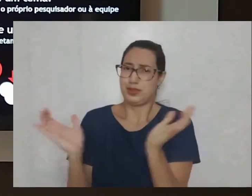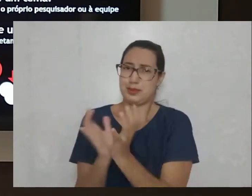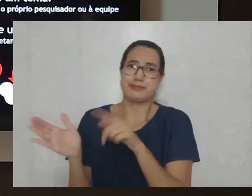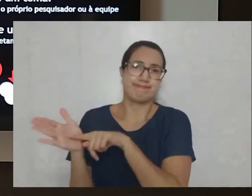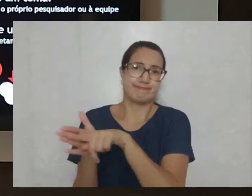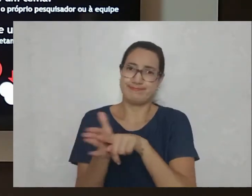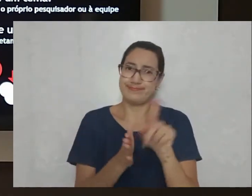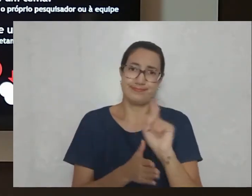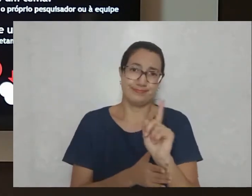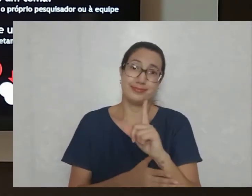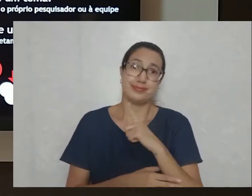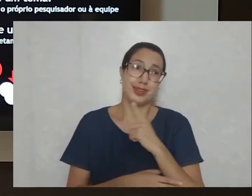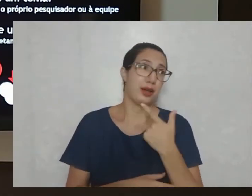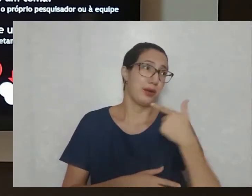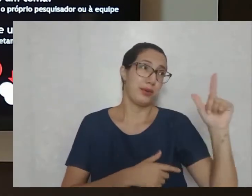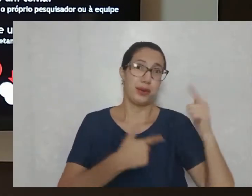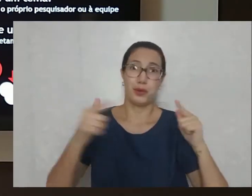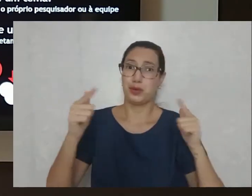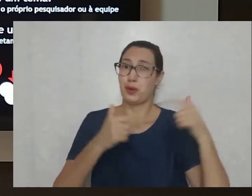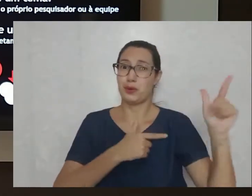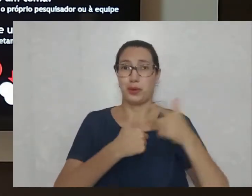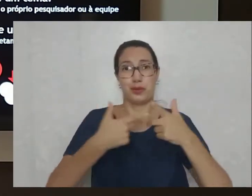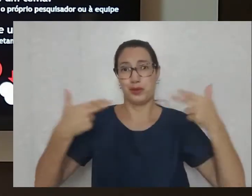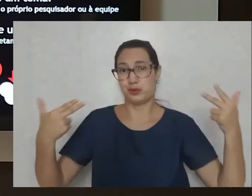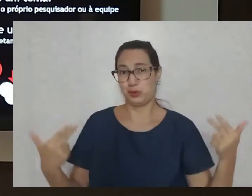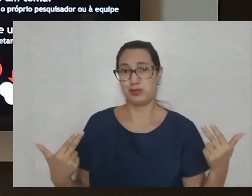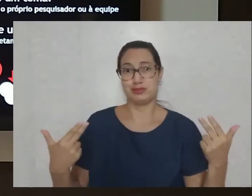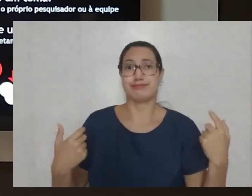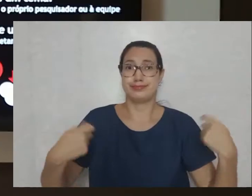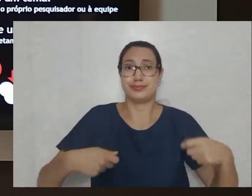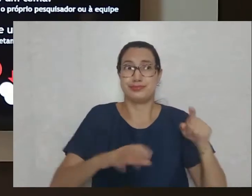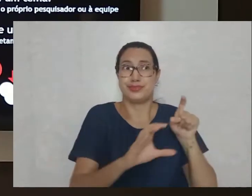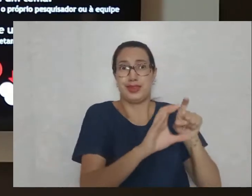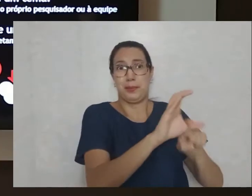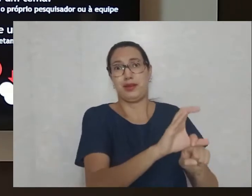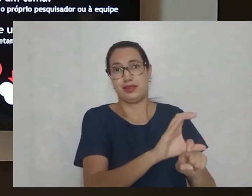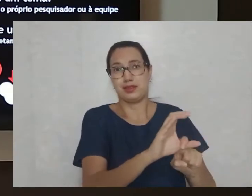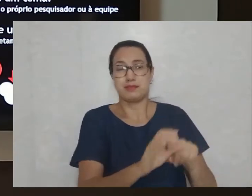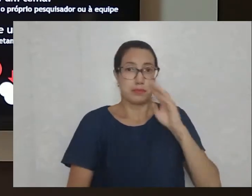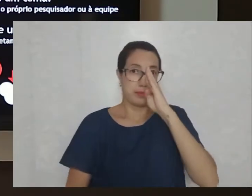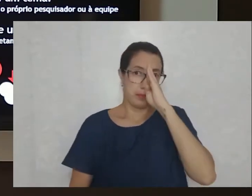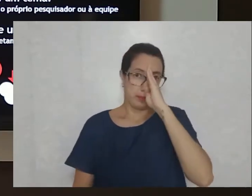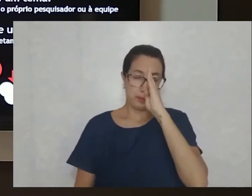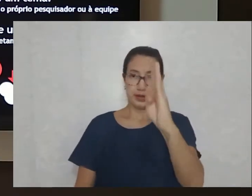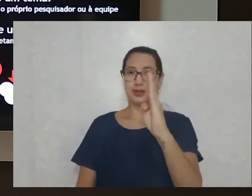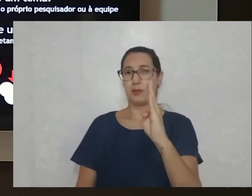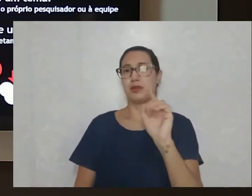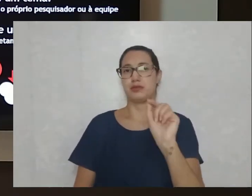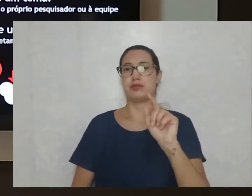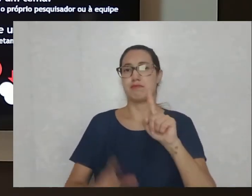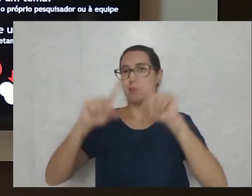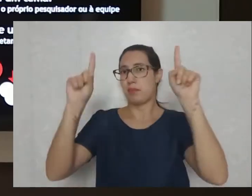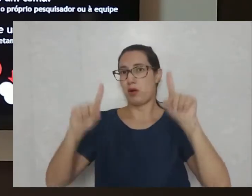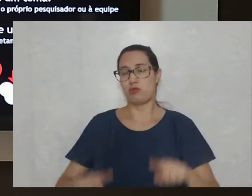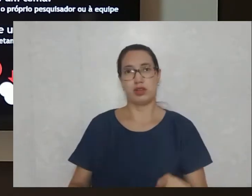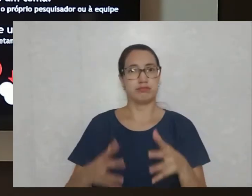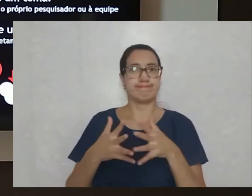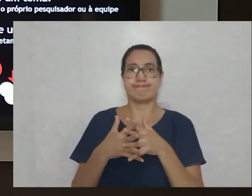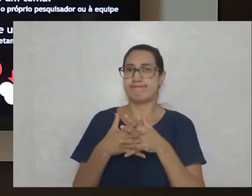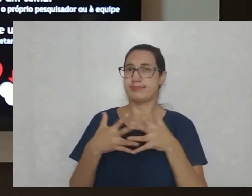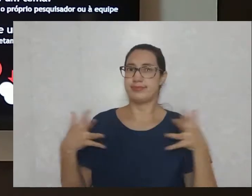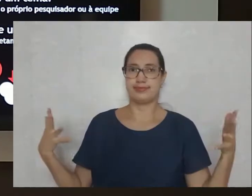E existem vários exemplos aí, se a gente for listar, principalmente projetos grandes, acontece muito isso, de você realmente, às